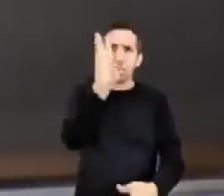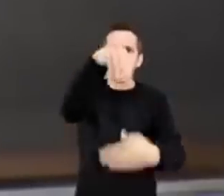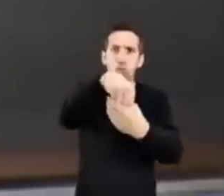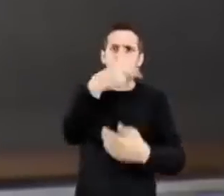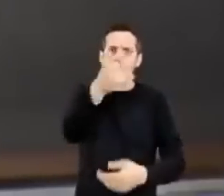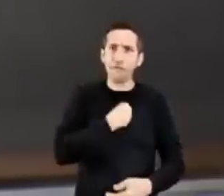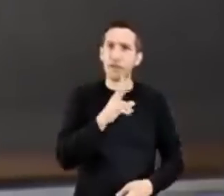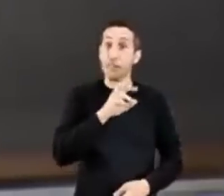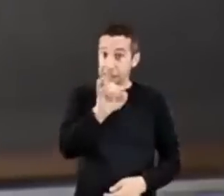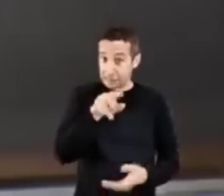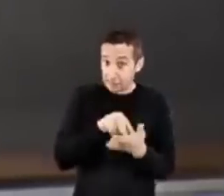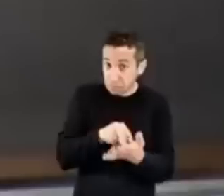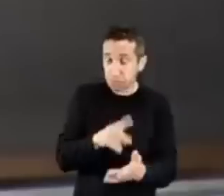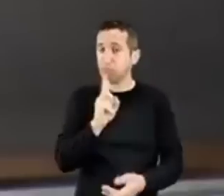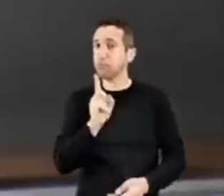pragas